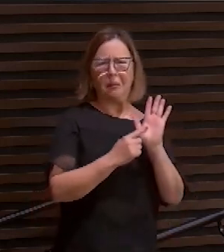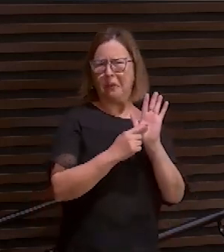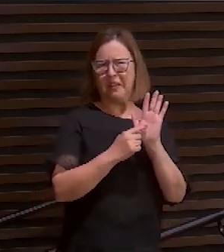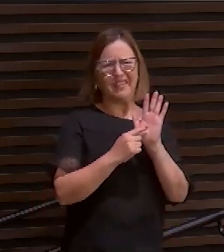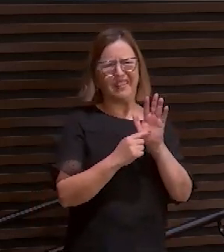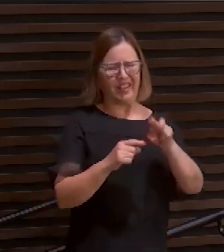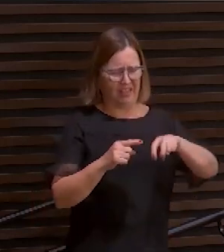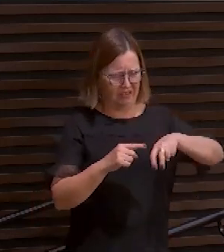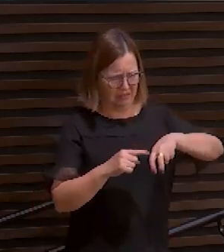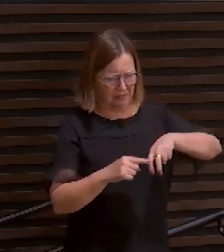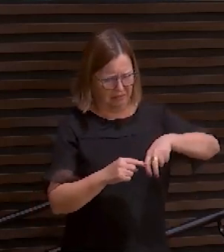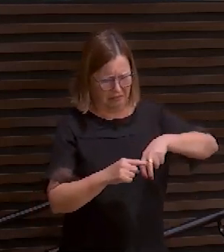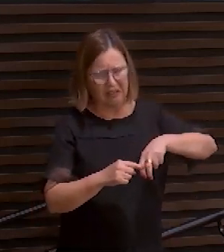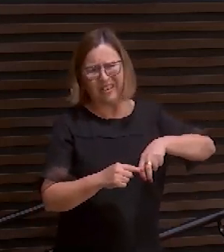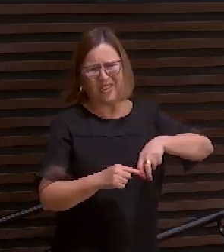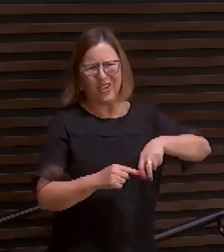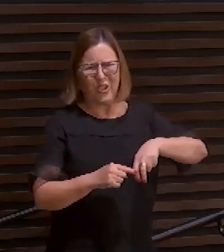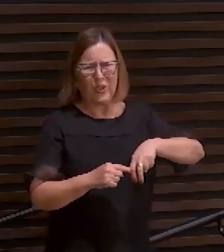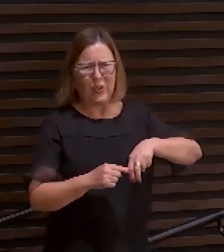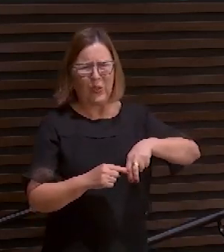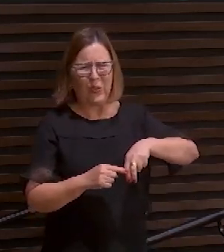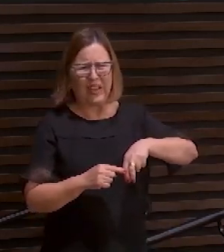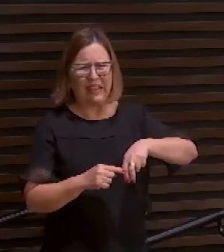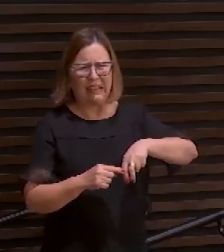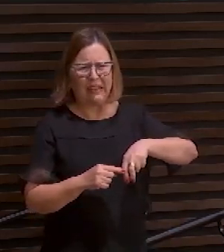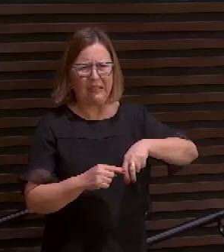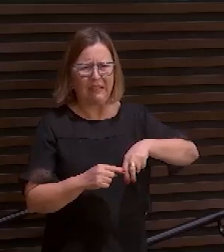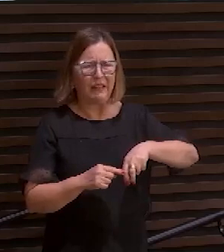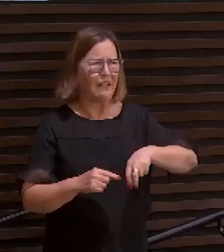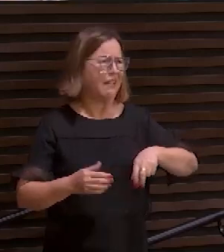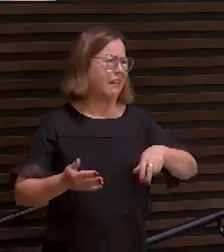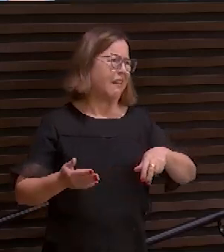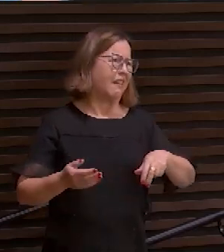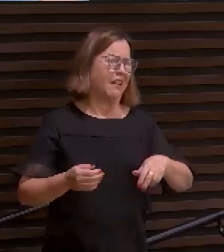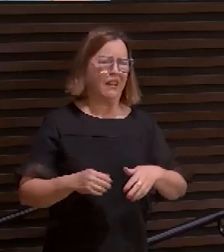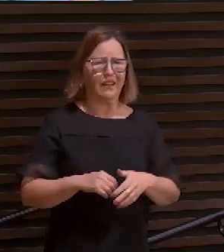mostrar os joelhos calejados.